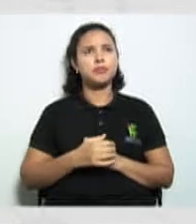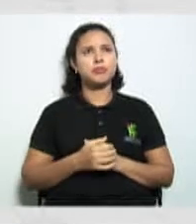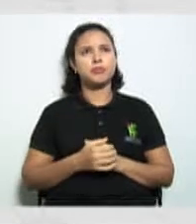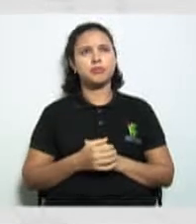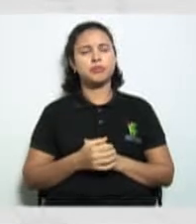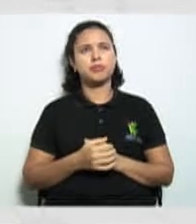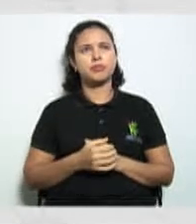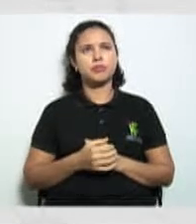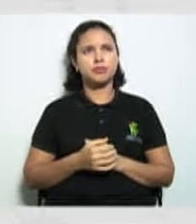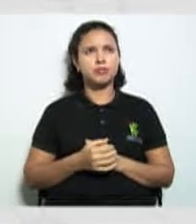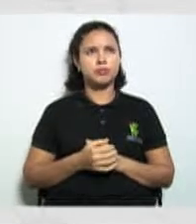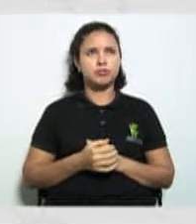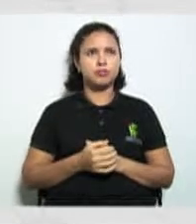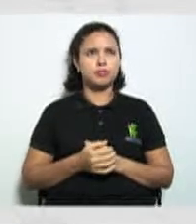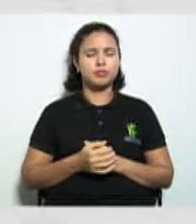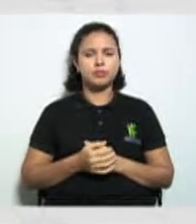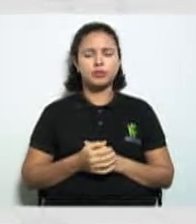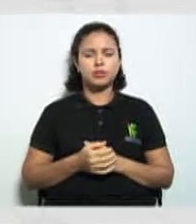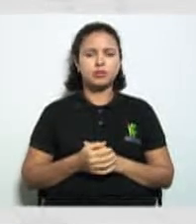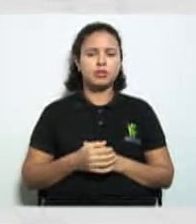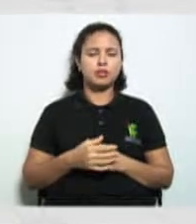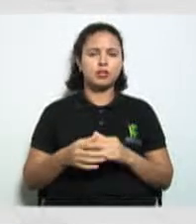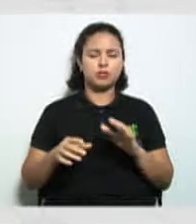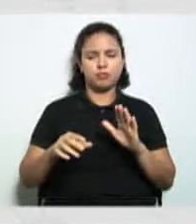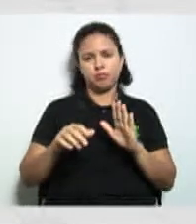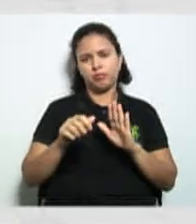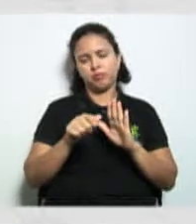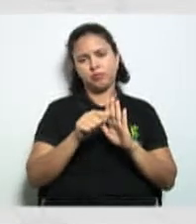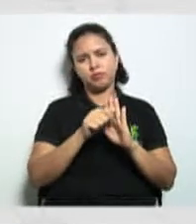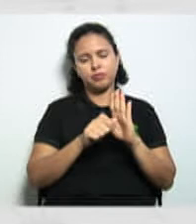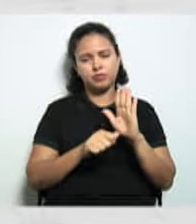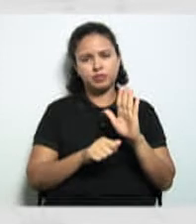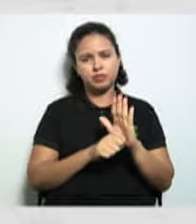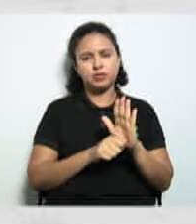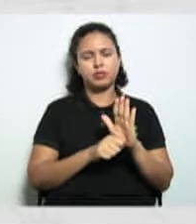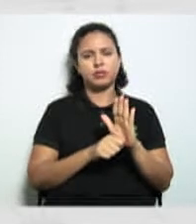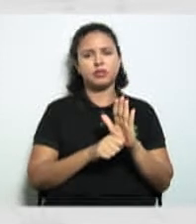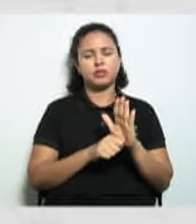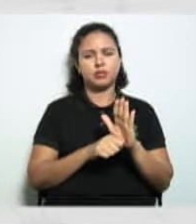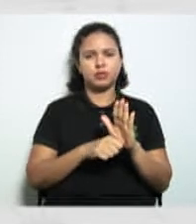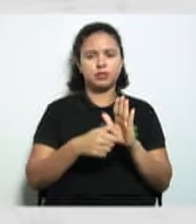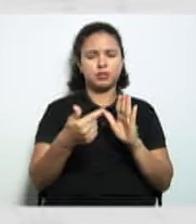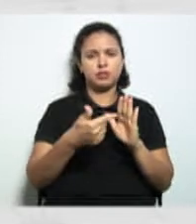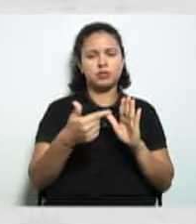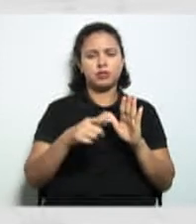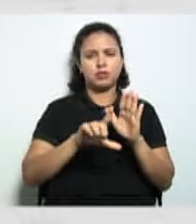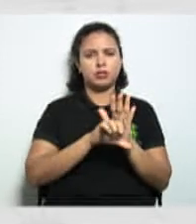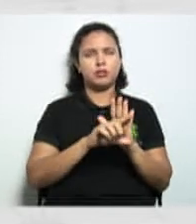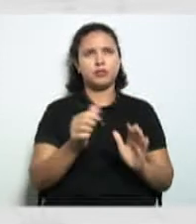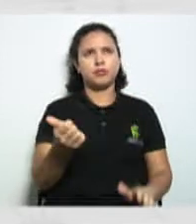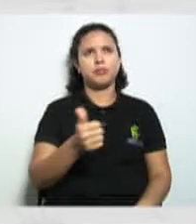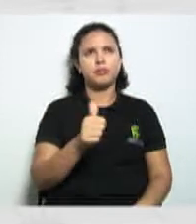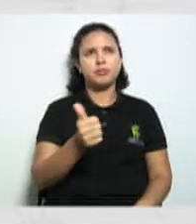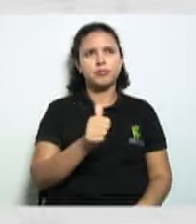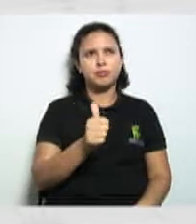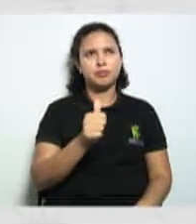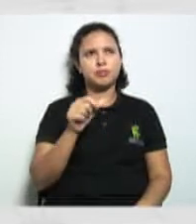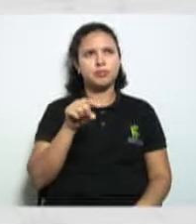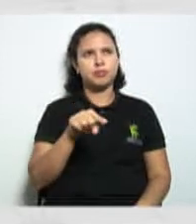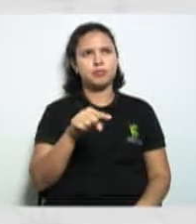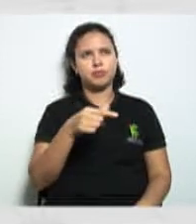diz assim: segundo o artigo, de acordo com do artigo 2º da Lei 11.788